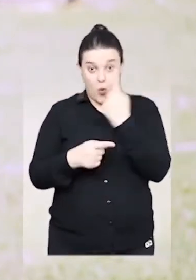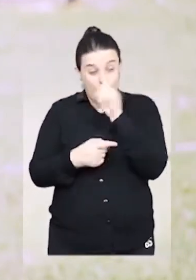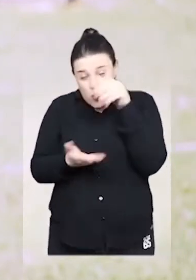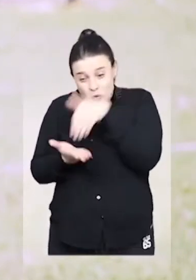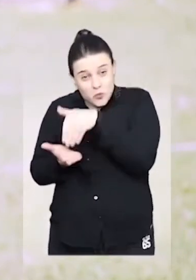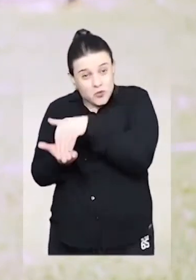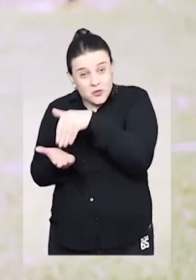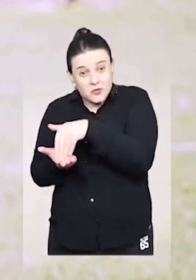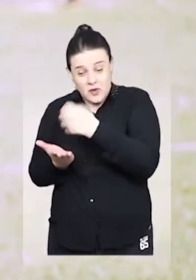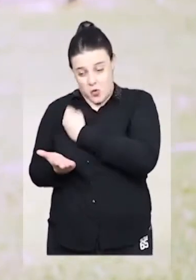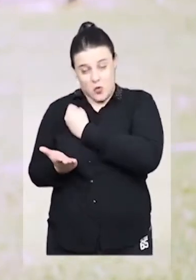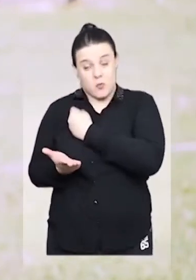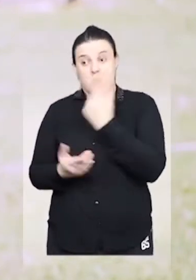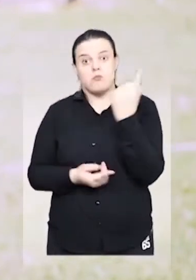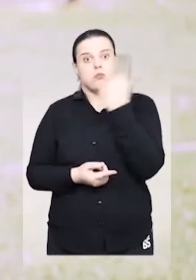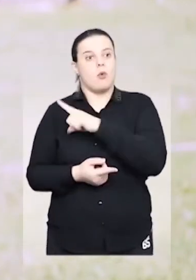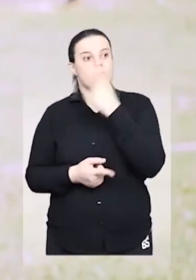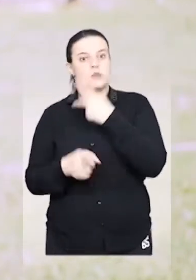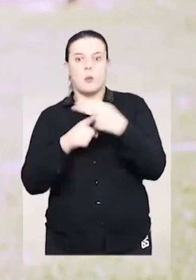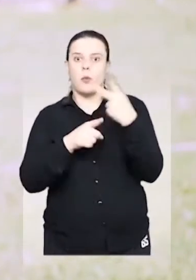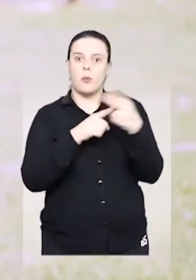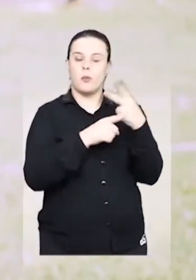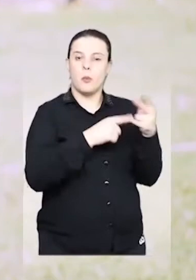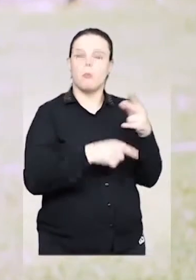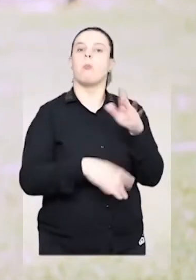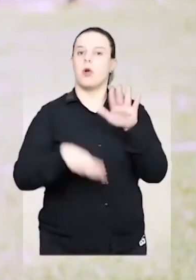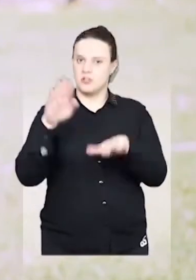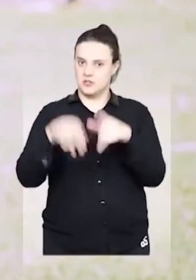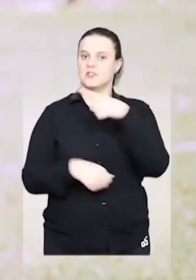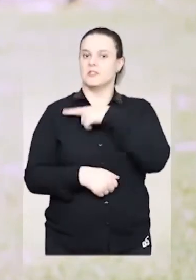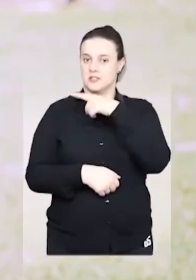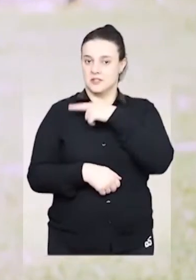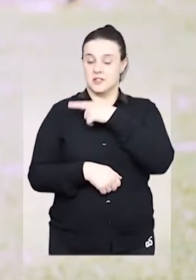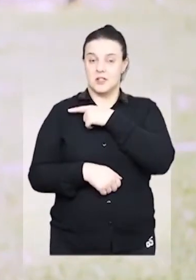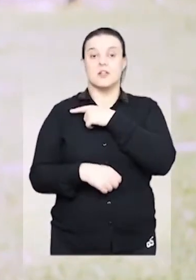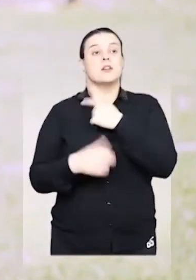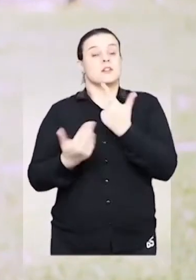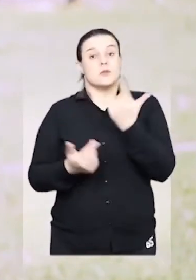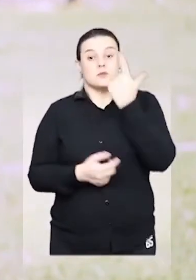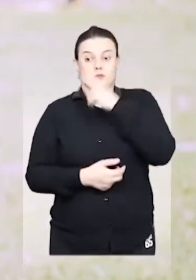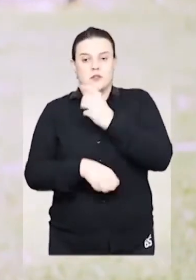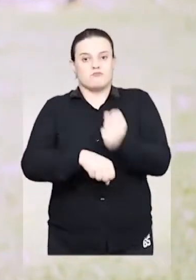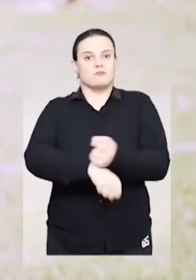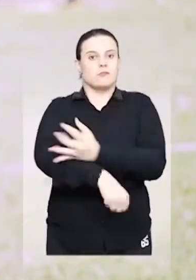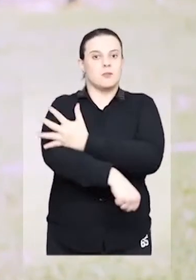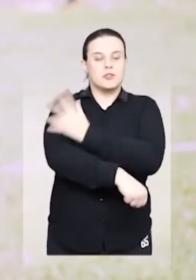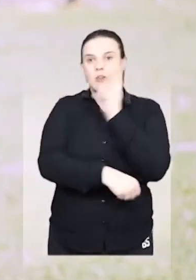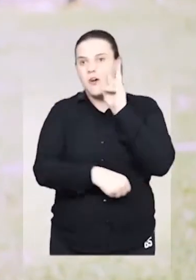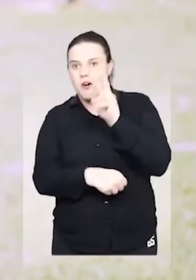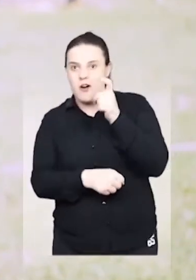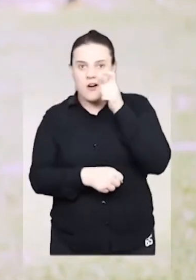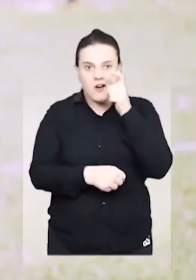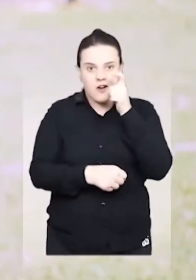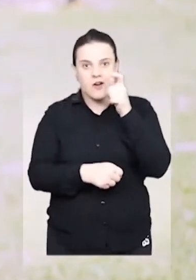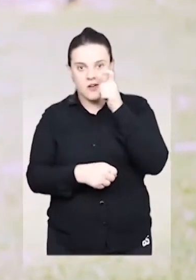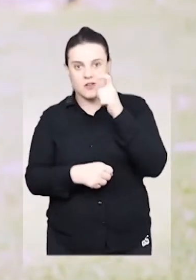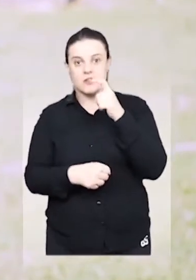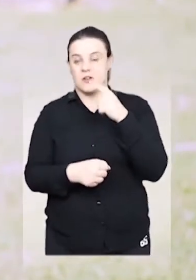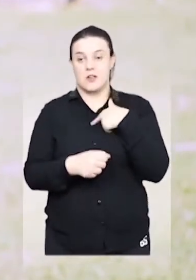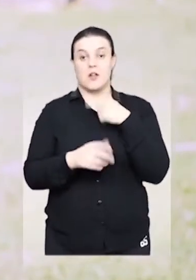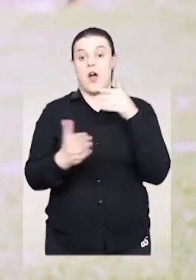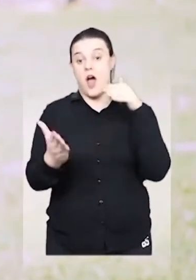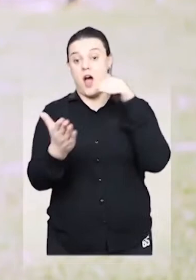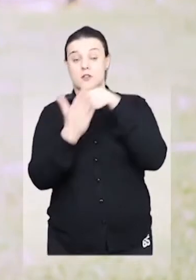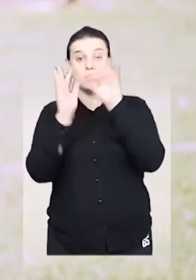último colocado batendo um primeiro colocado. Então, isso dá uma emoção para o esporte bem legal. Nada está